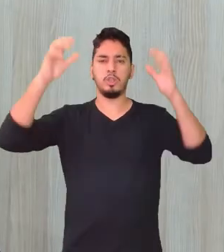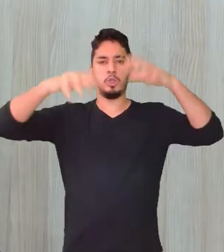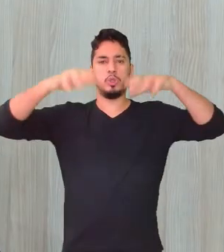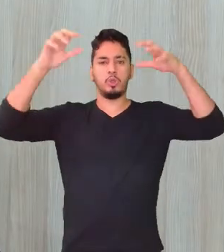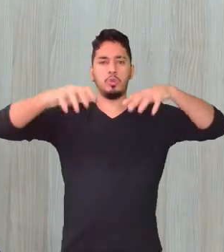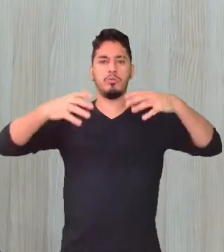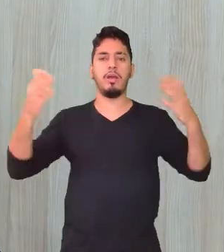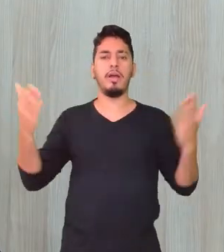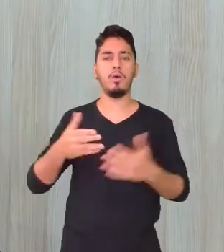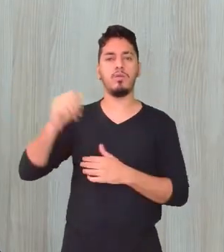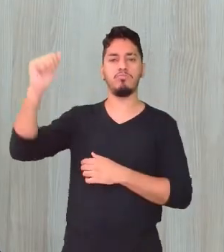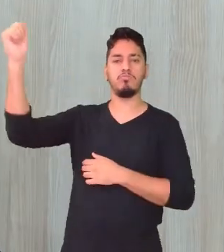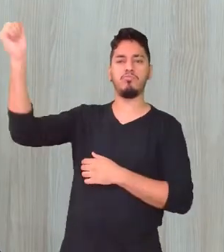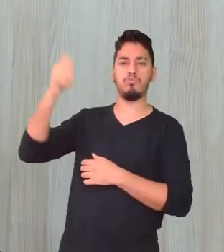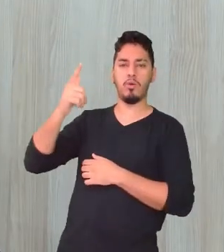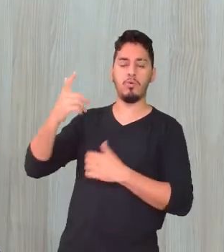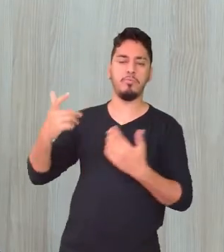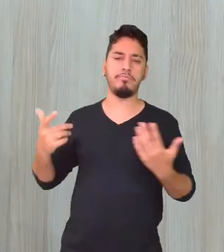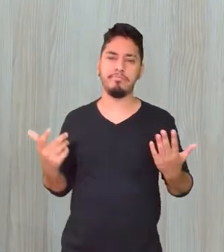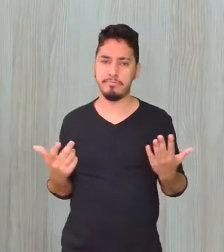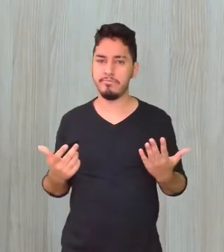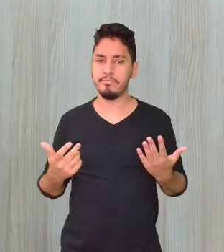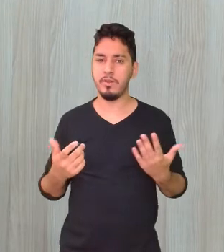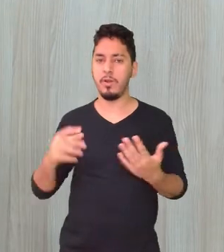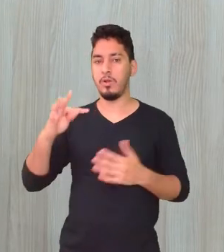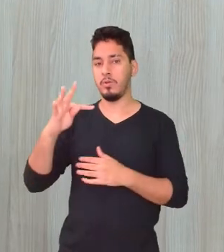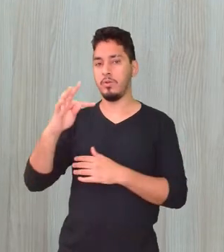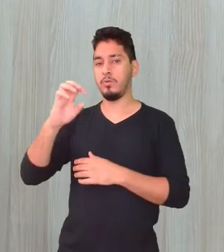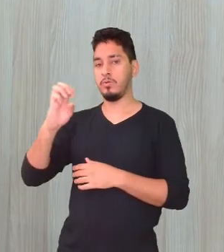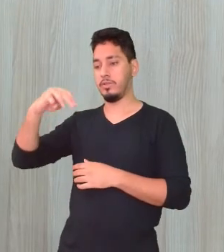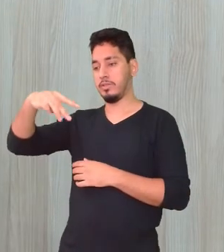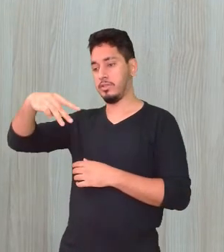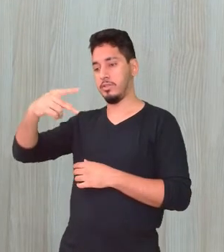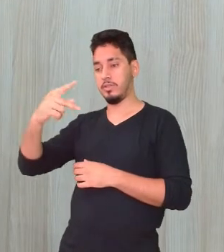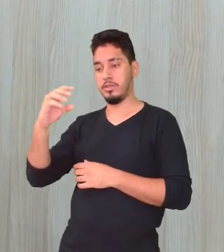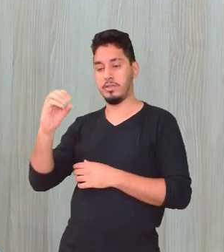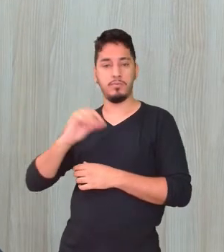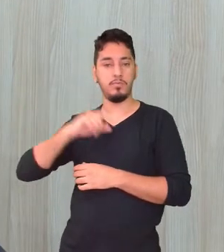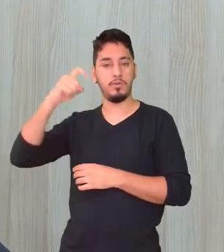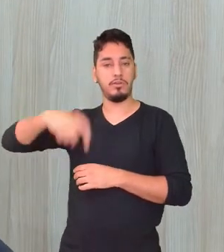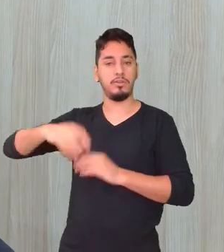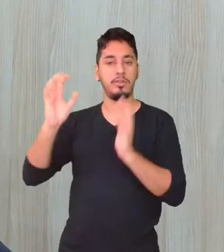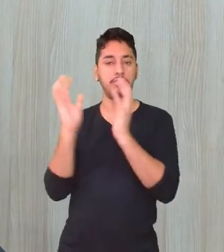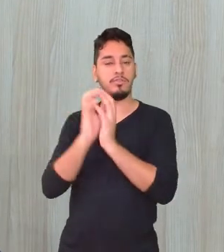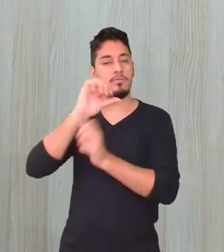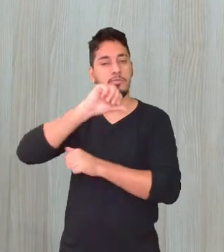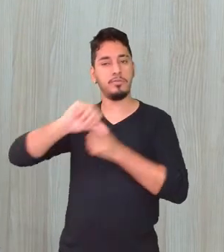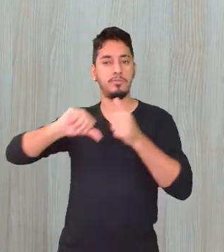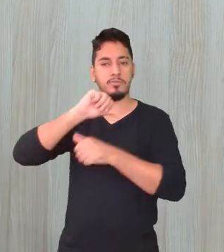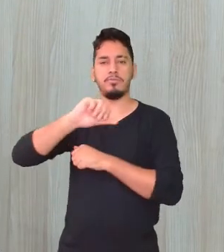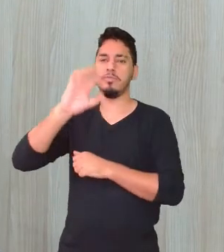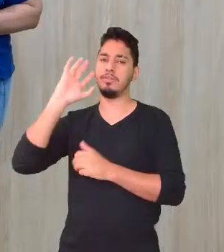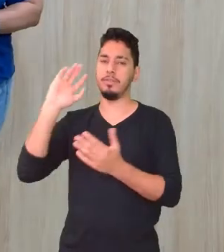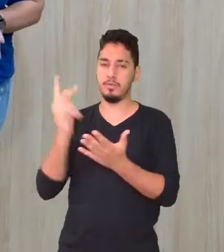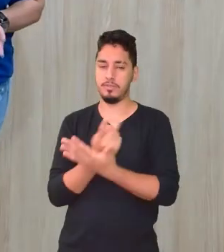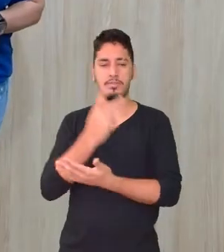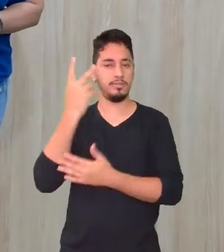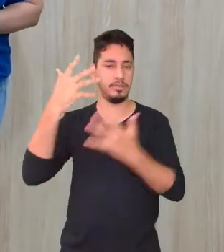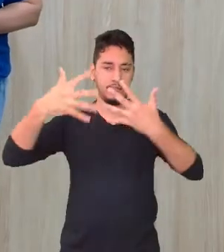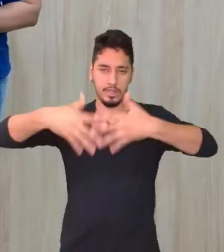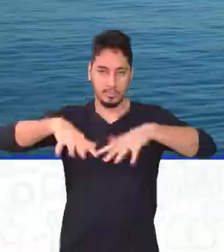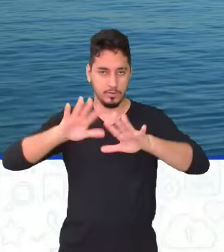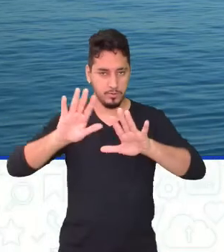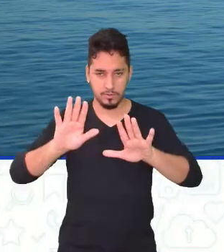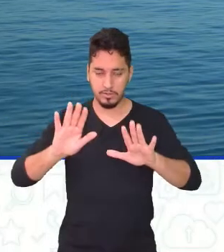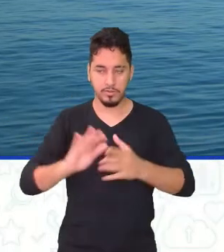e tá agora já ensolarado. está ensolarado. Olha o tempo aí em Recife mudando o tempo inteiro, que coisa, né? Mas acontece e é natural, tá?